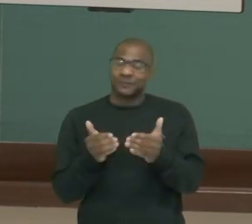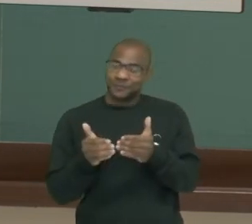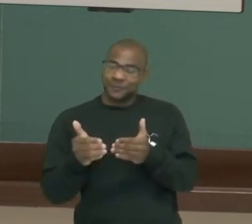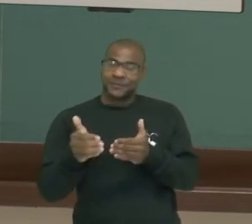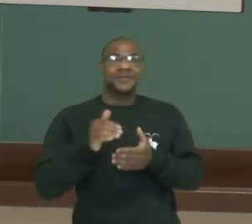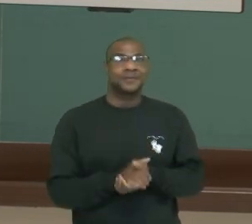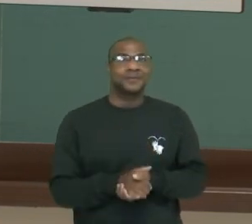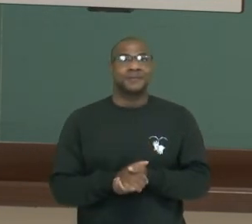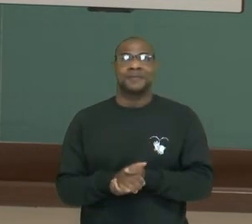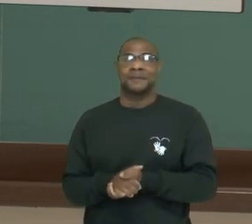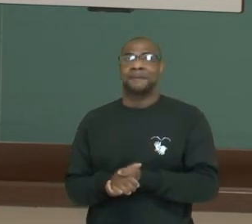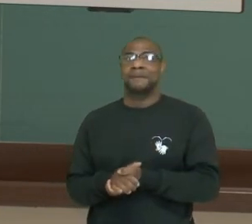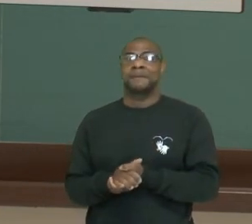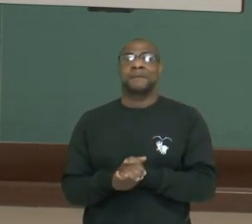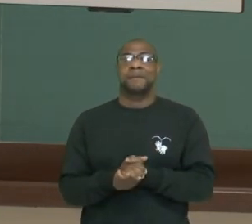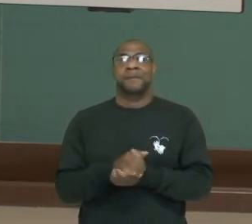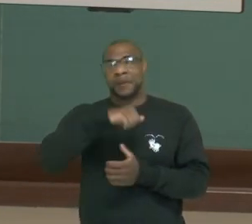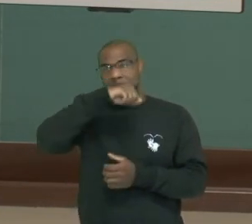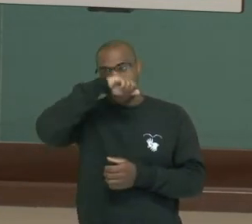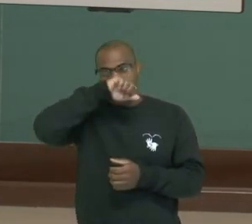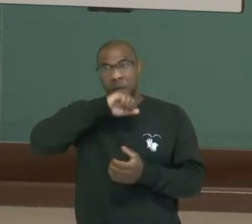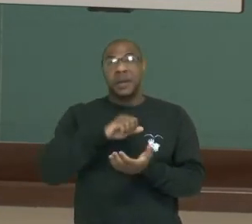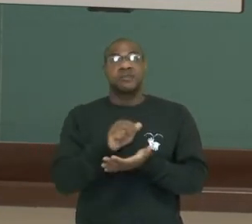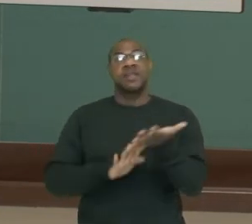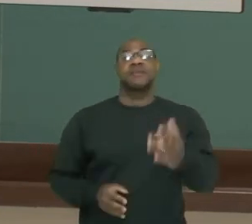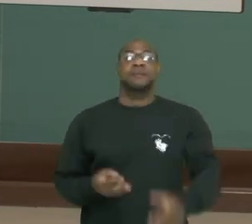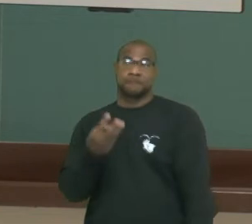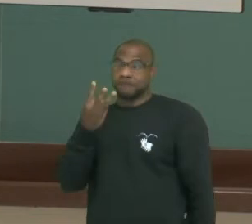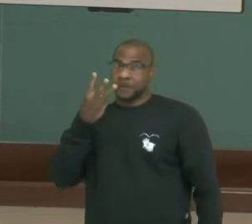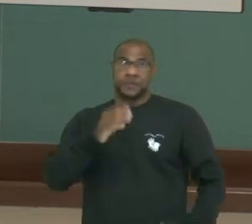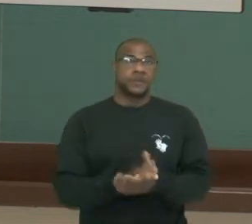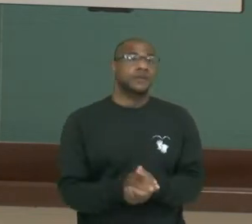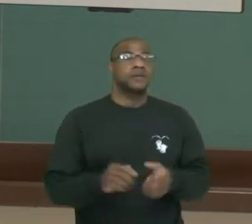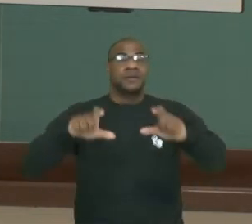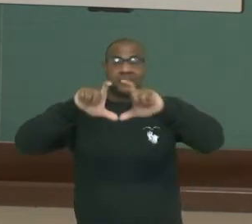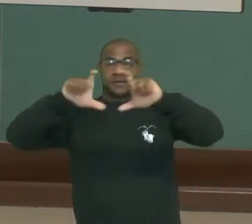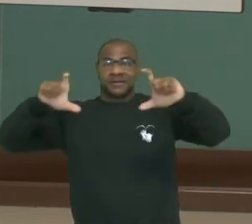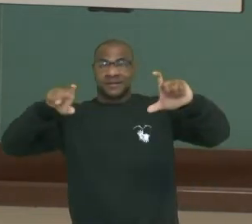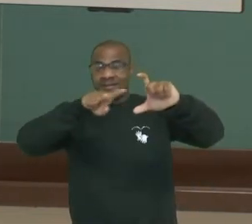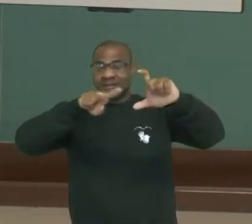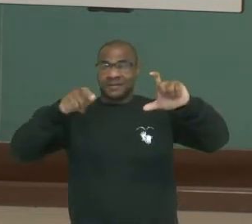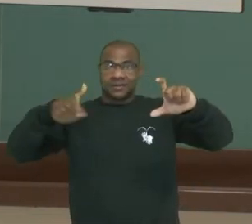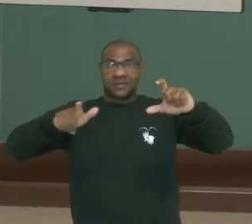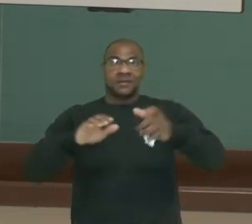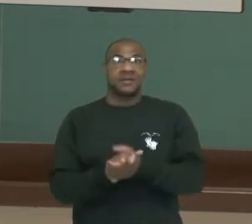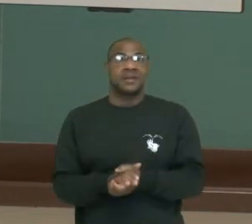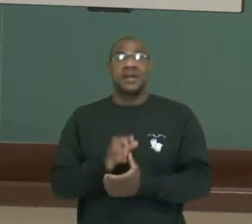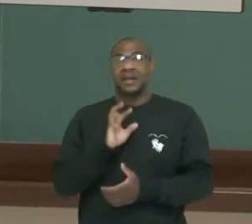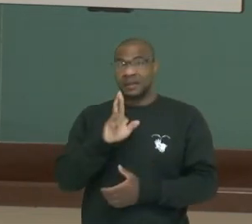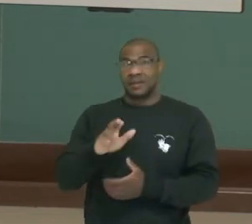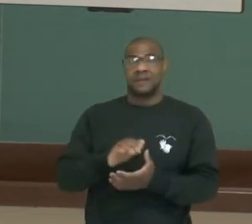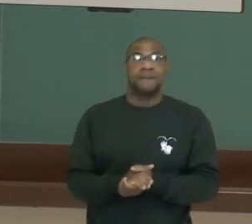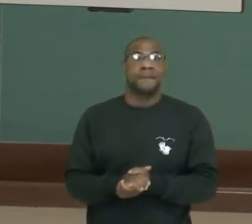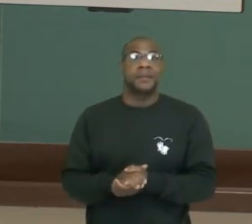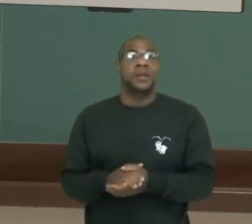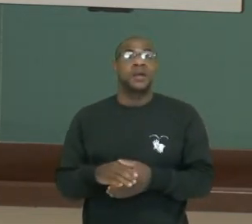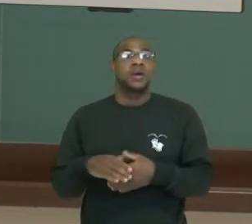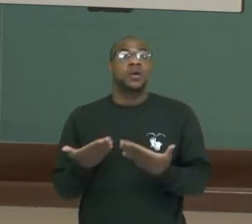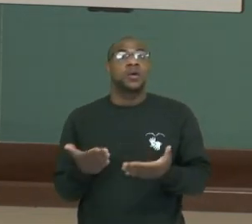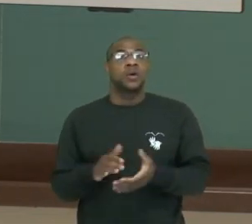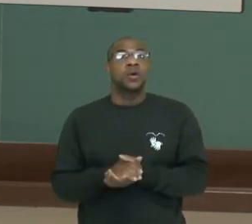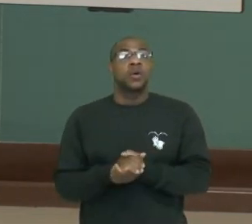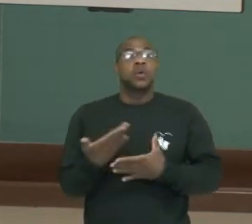subtítulo complementa. A dica é do psicólogo especializado em orientação vocacional Fernando Aguiar. Veja só, já traz aí